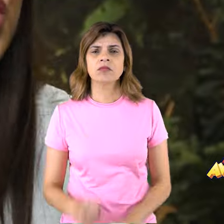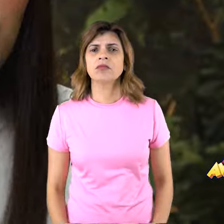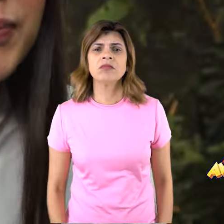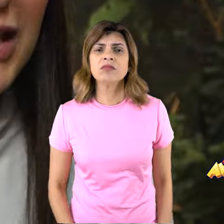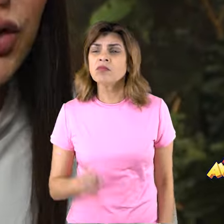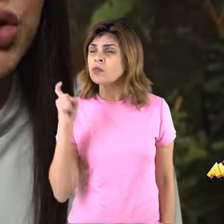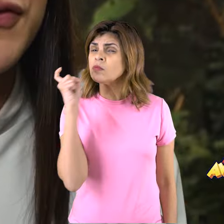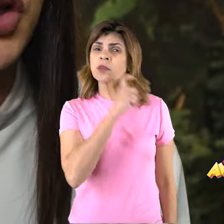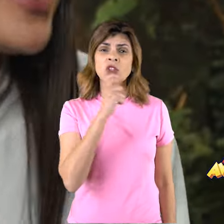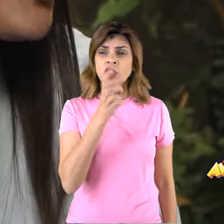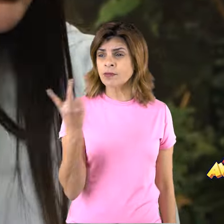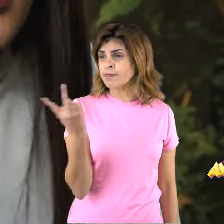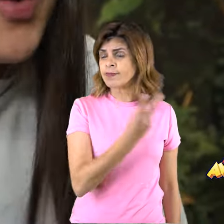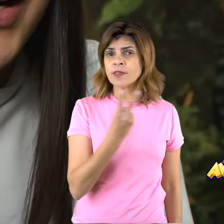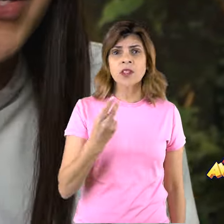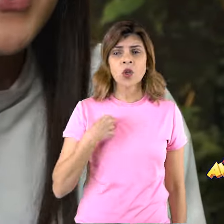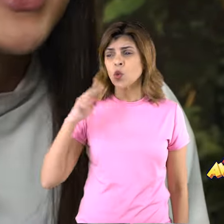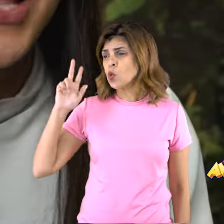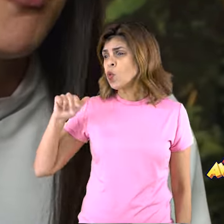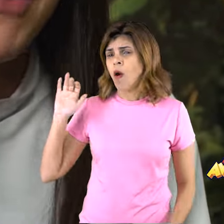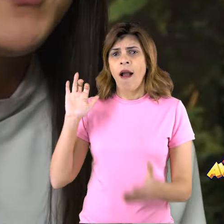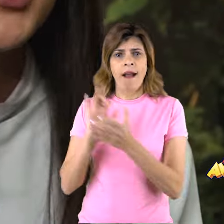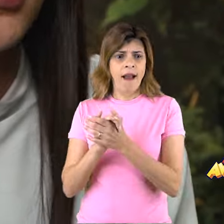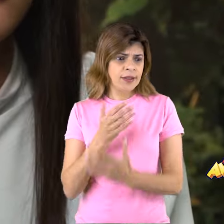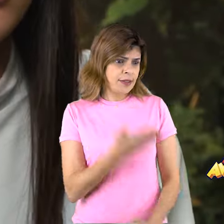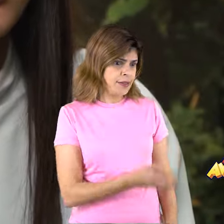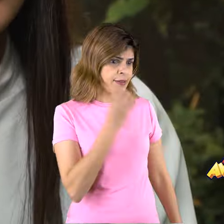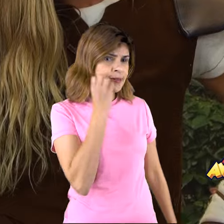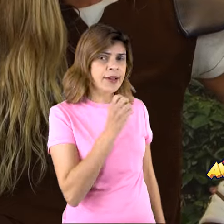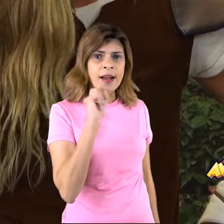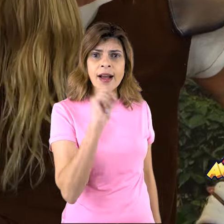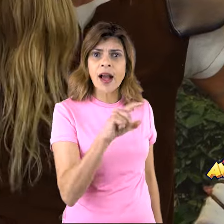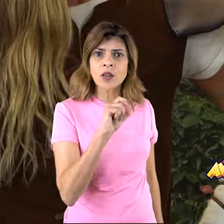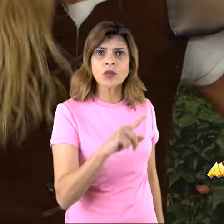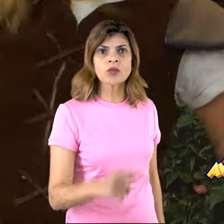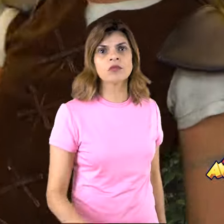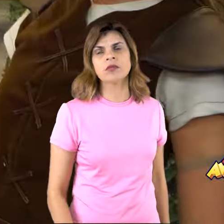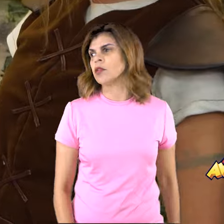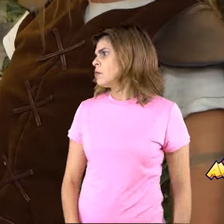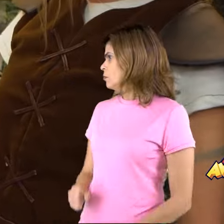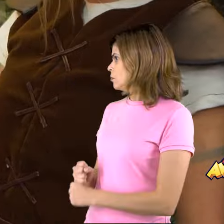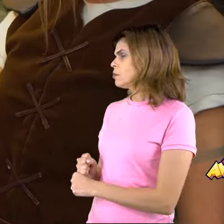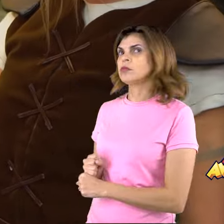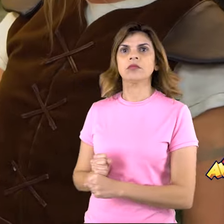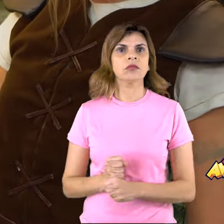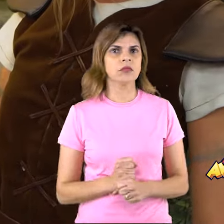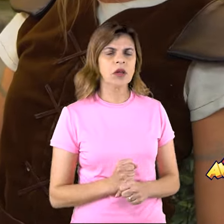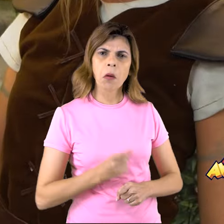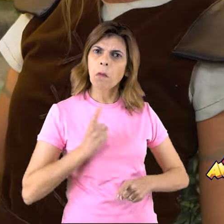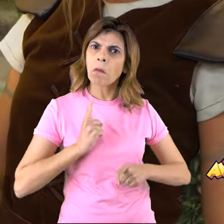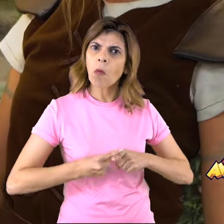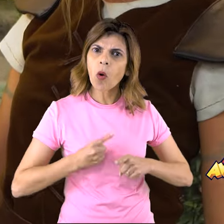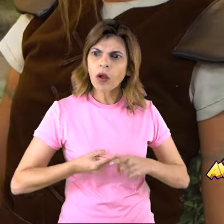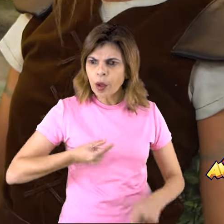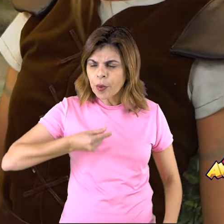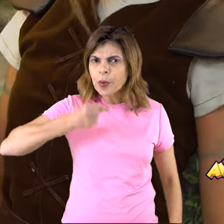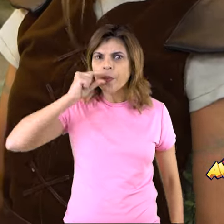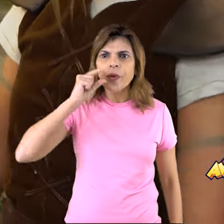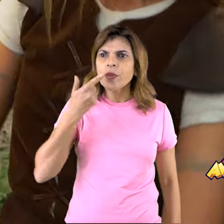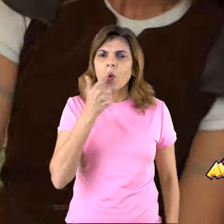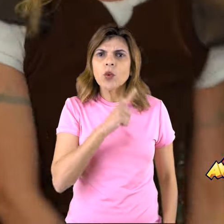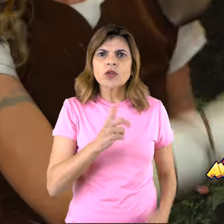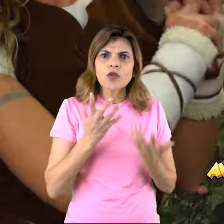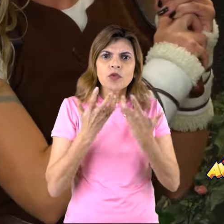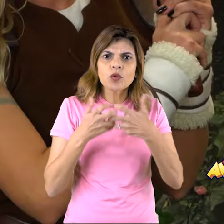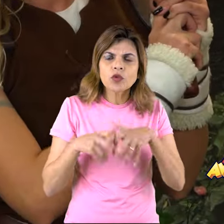Foi tudo um plano dos vilões! Eu nunca ia me casar com o Barba Azul! Ei! Por que a poção do amor não está